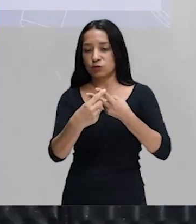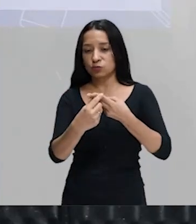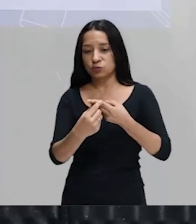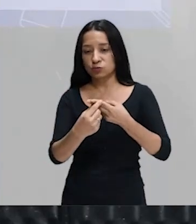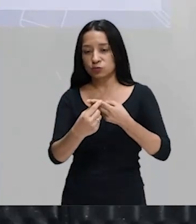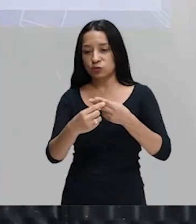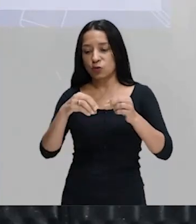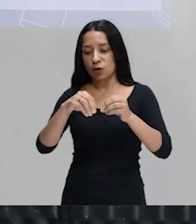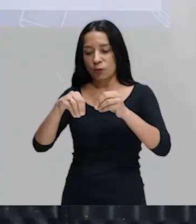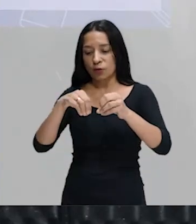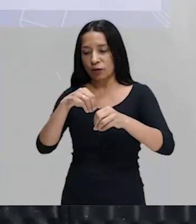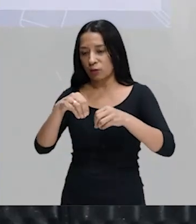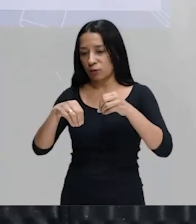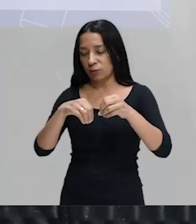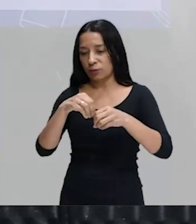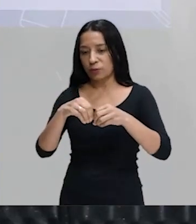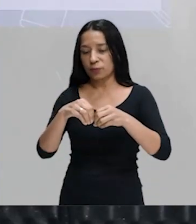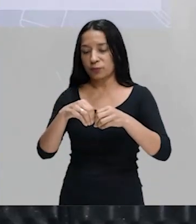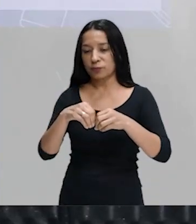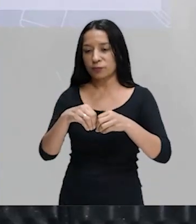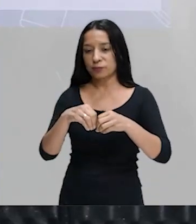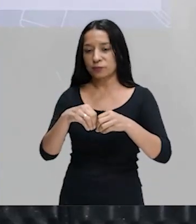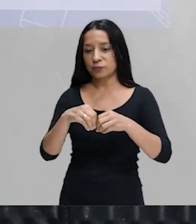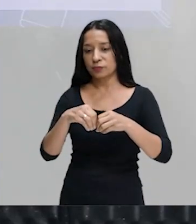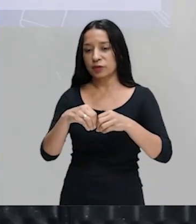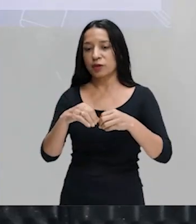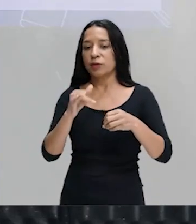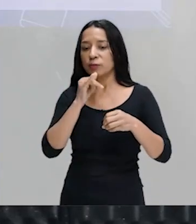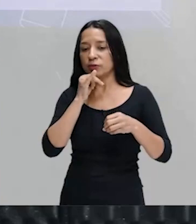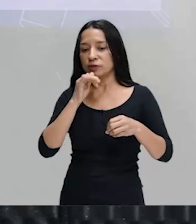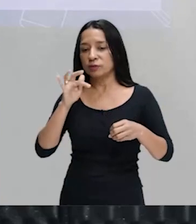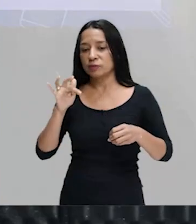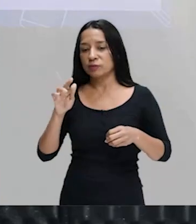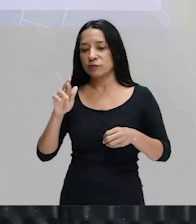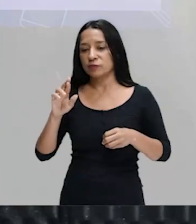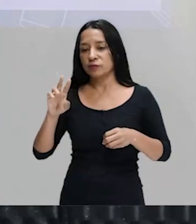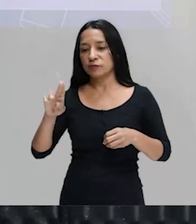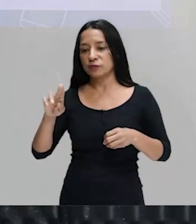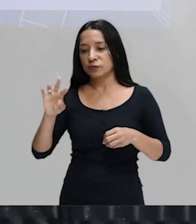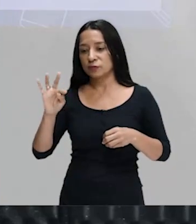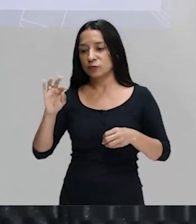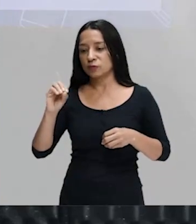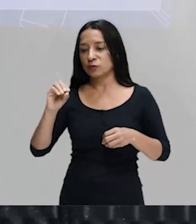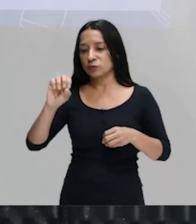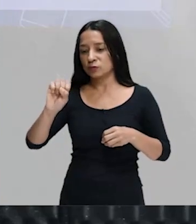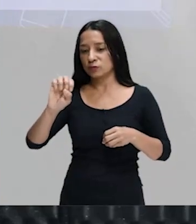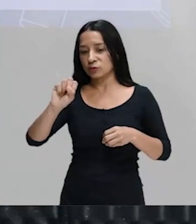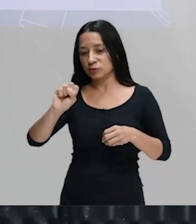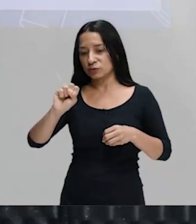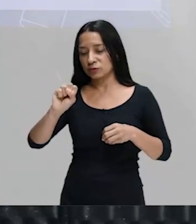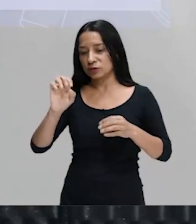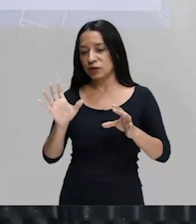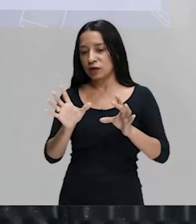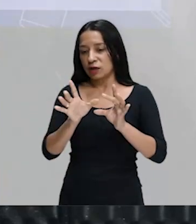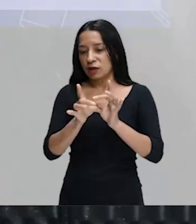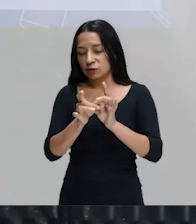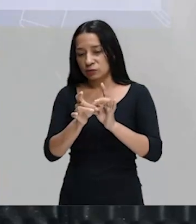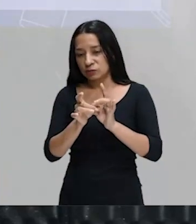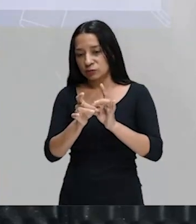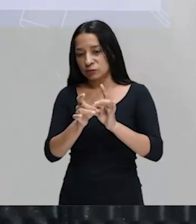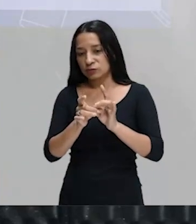essa molécula de glicose. No caso, a frutose vai estar aqui ajudando a formar a sacarose.